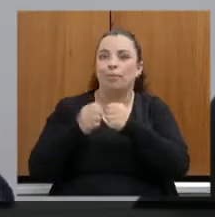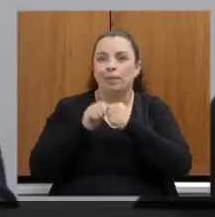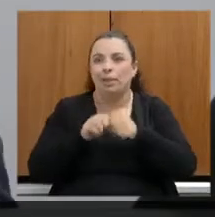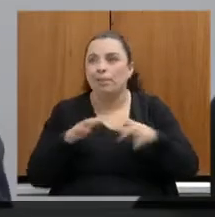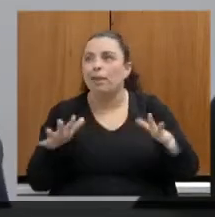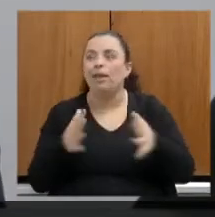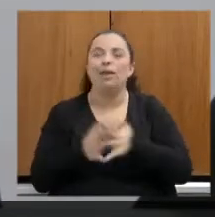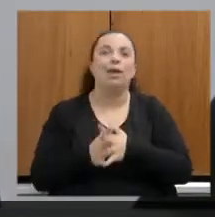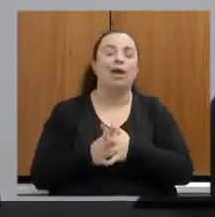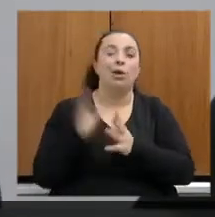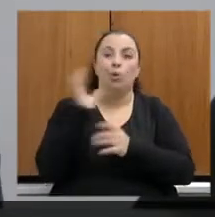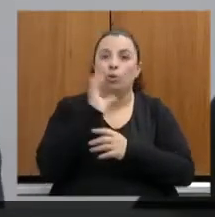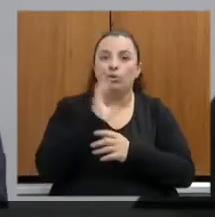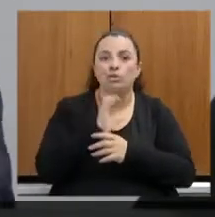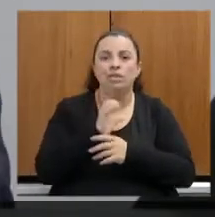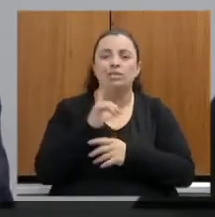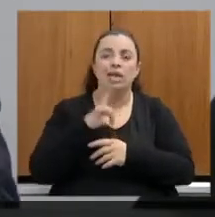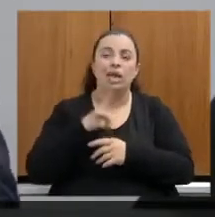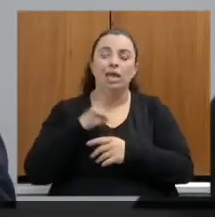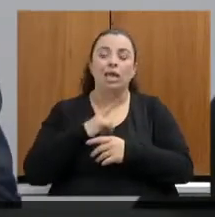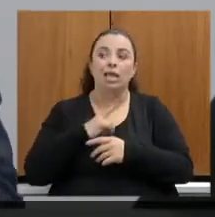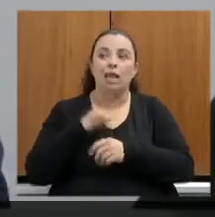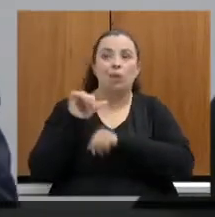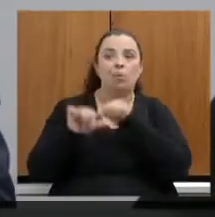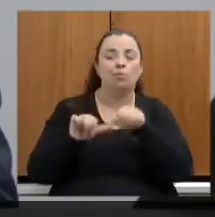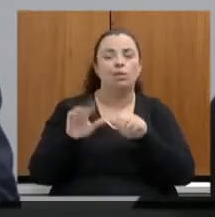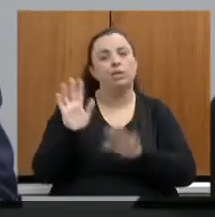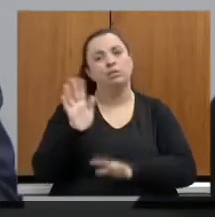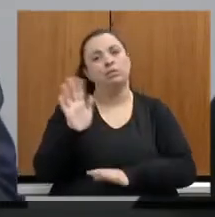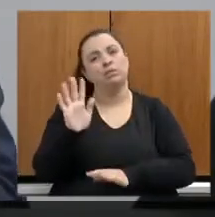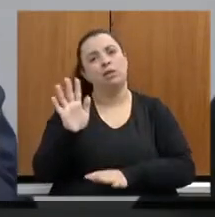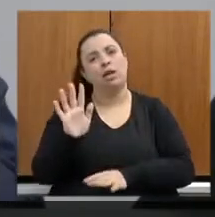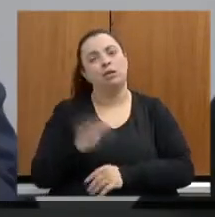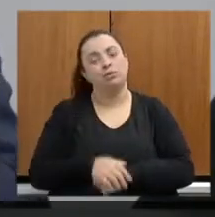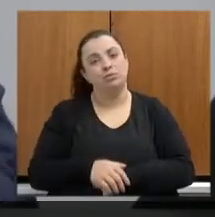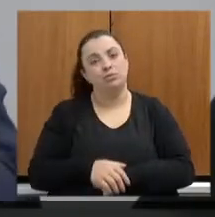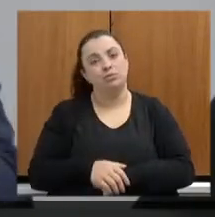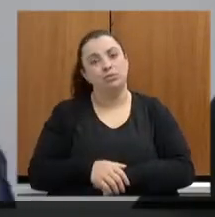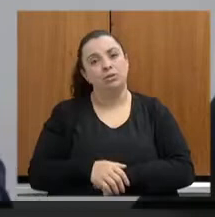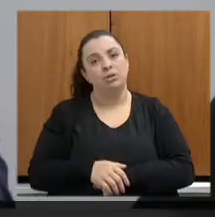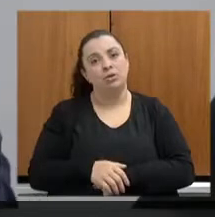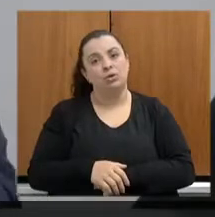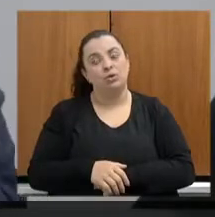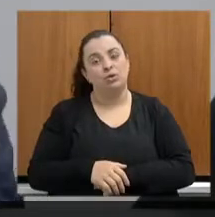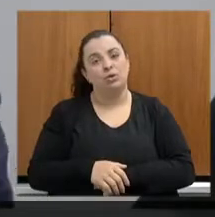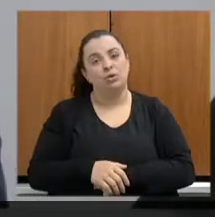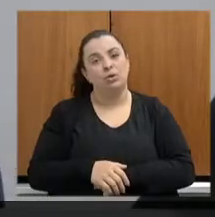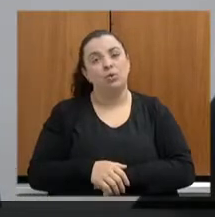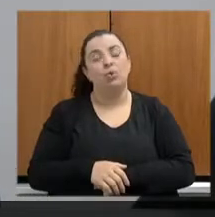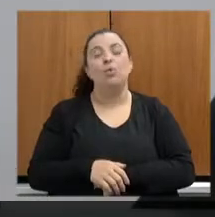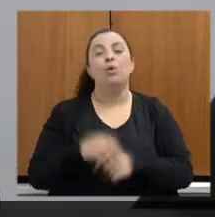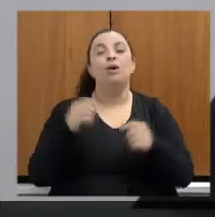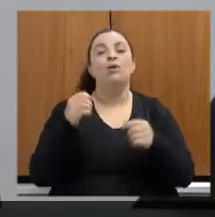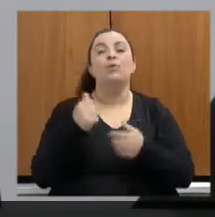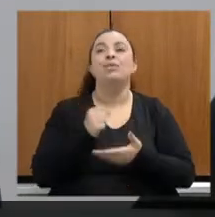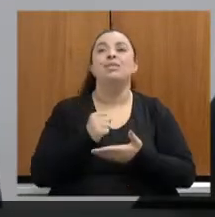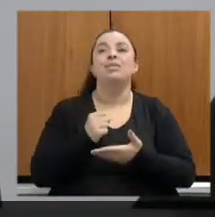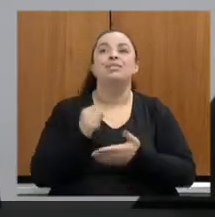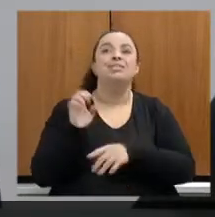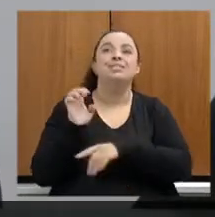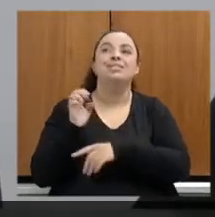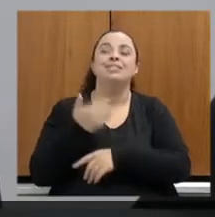complacência né Para que se possa para que o estado possa ir ao um dos Municípios dos